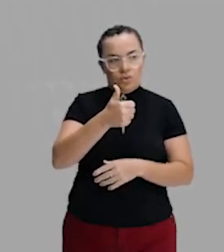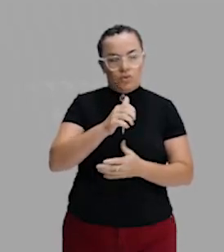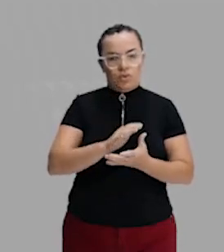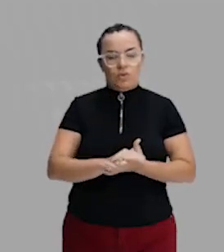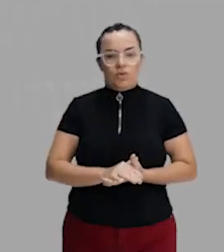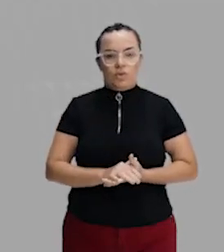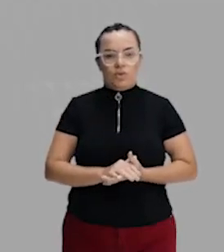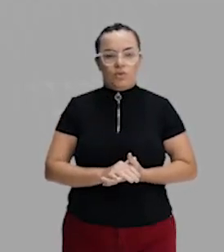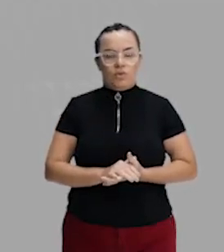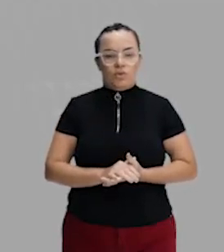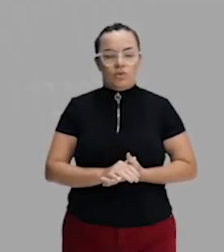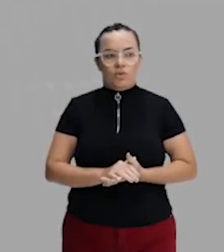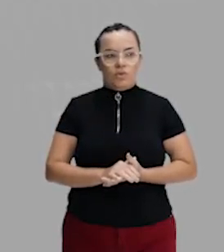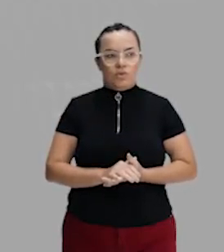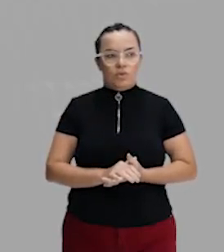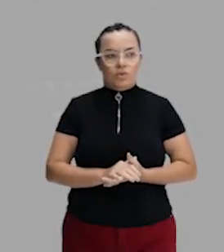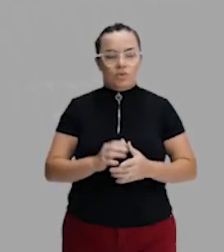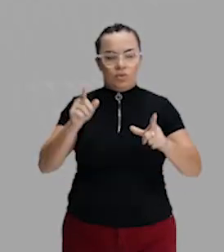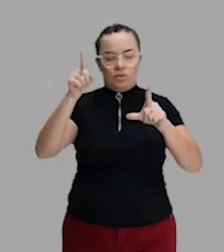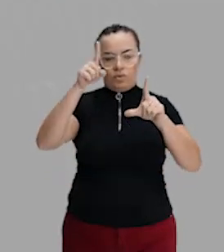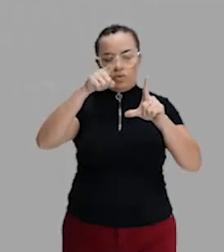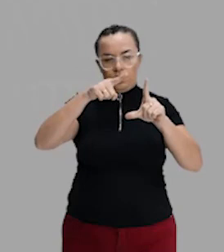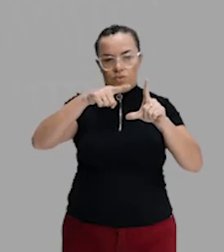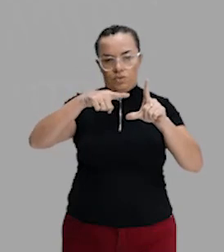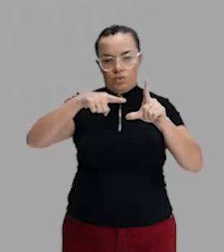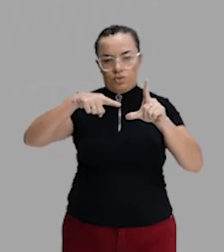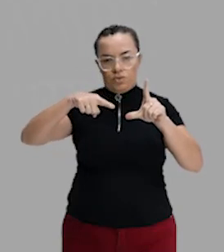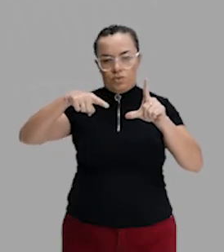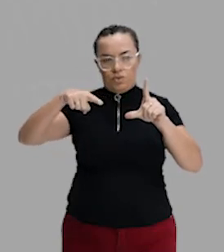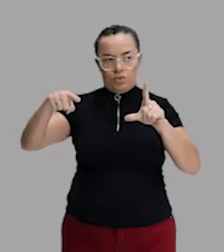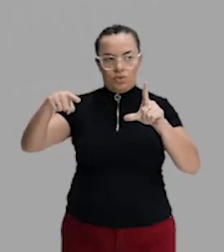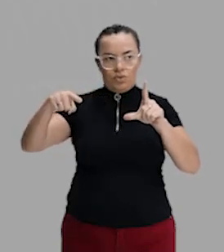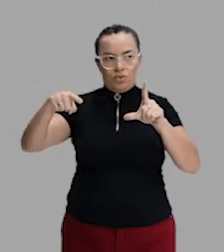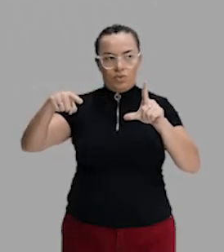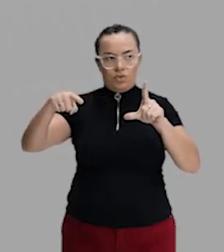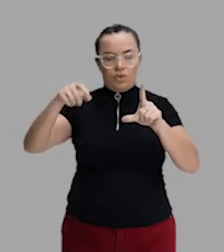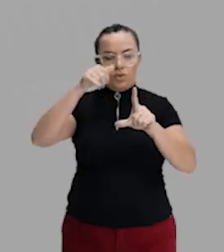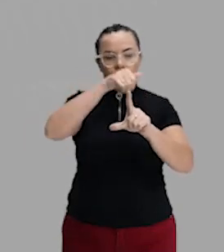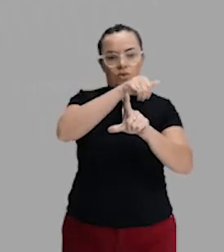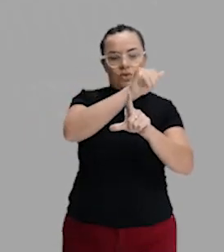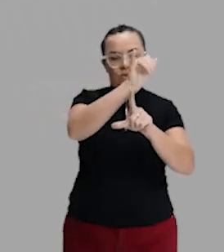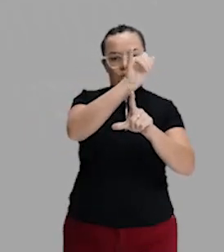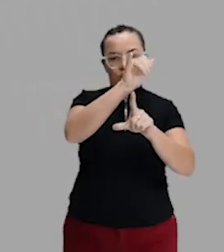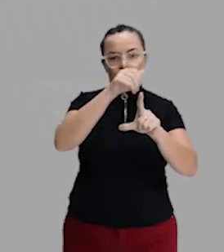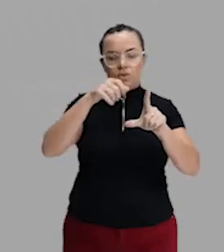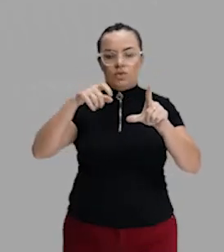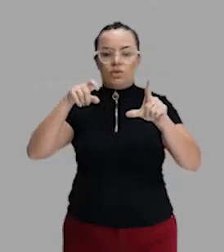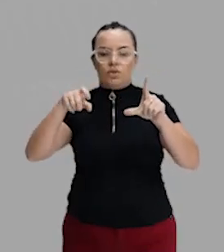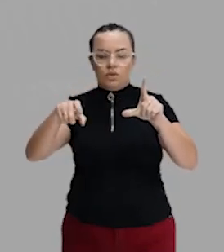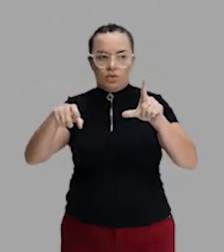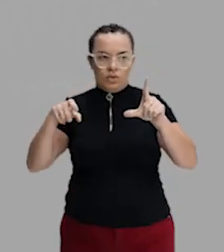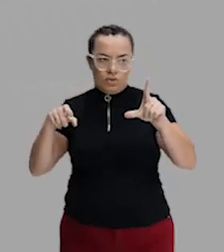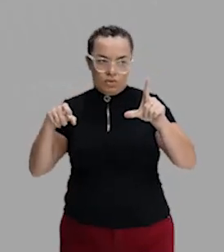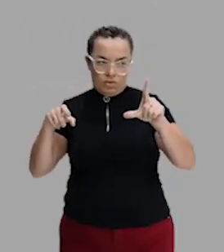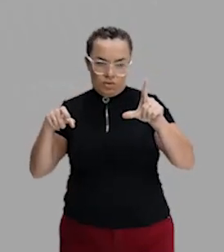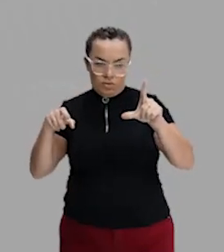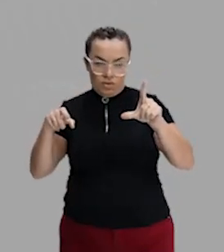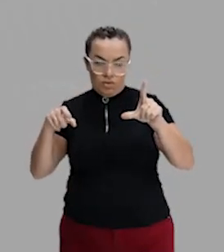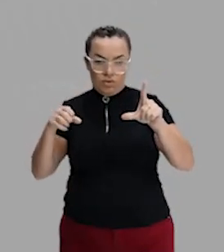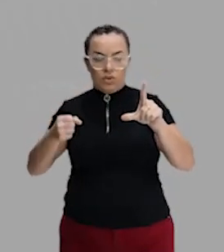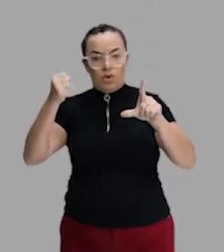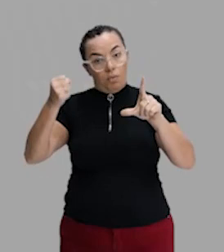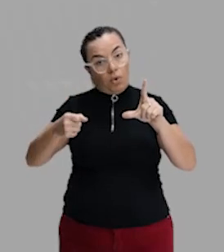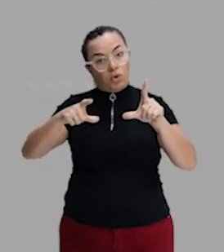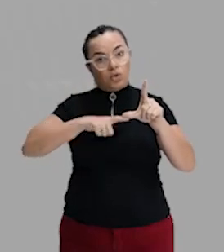o eixo de simetria ele é paralelo ao eixo y. Tá? Aí você pode ter concavidade para cima ou concavidade